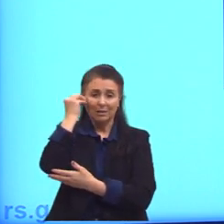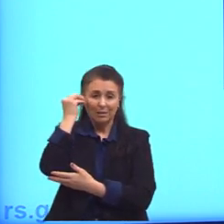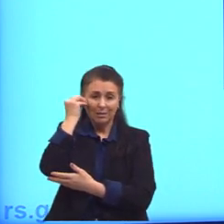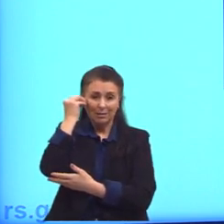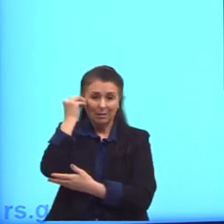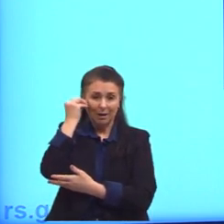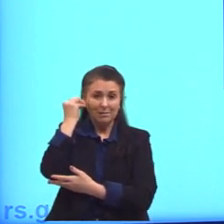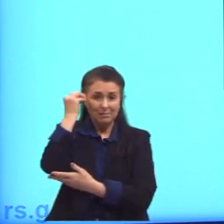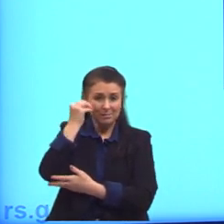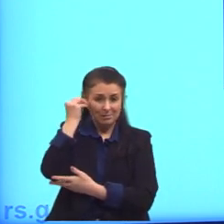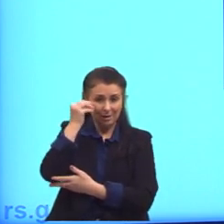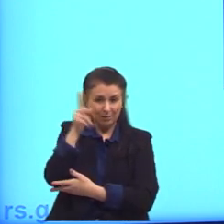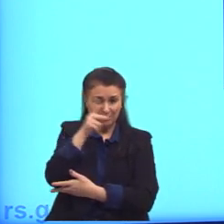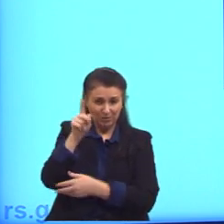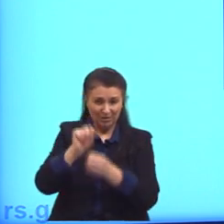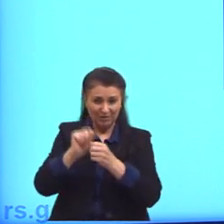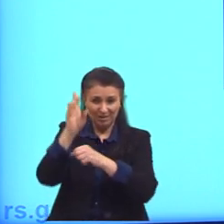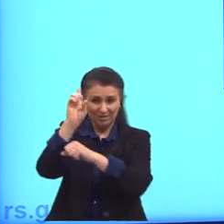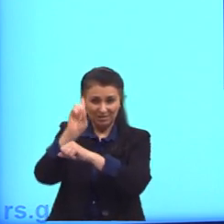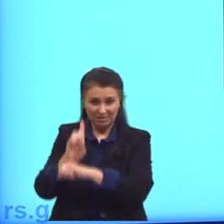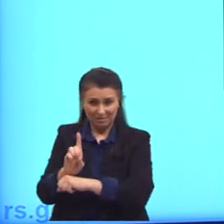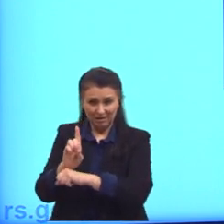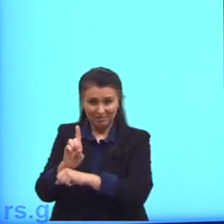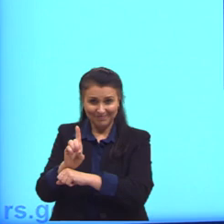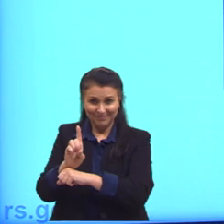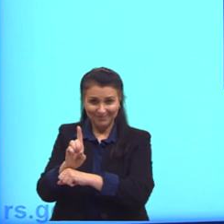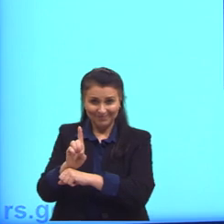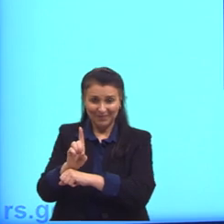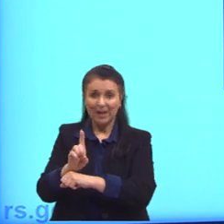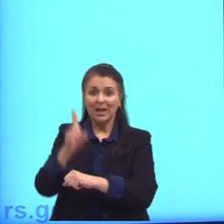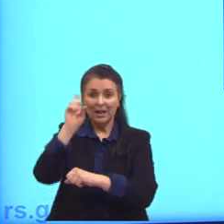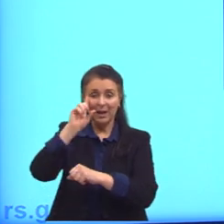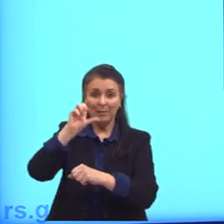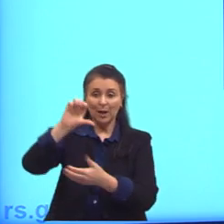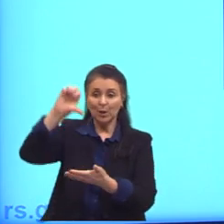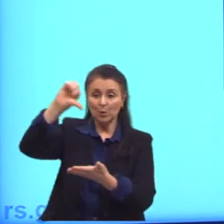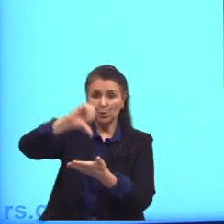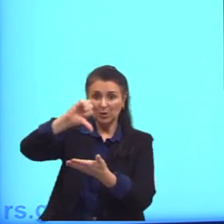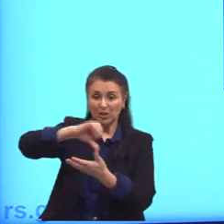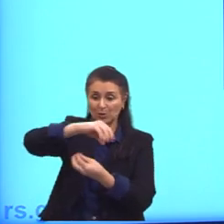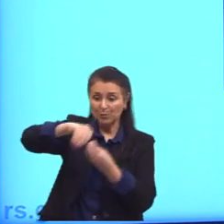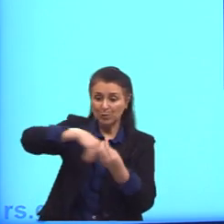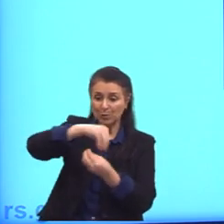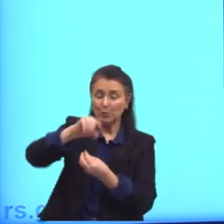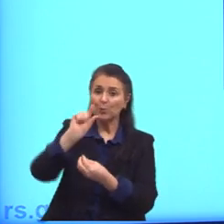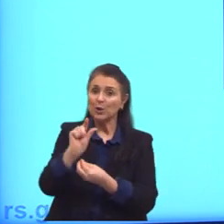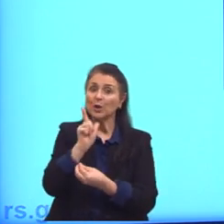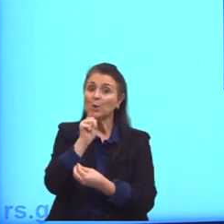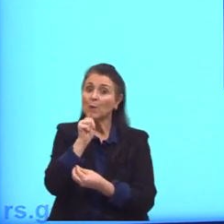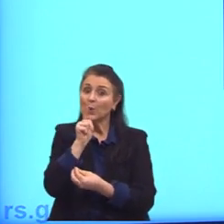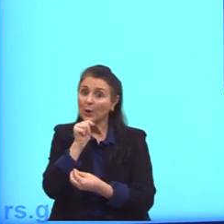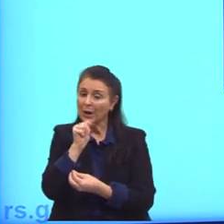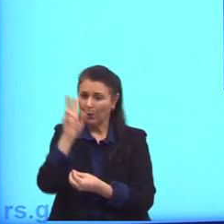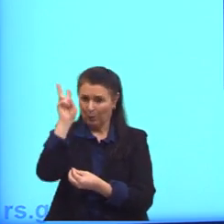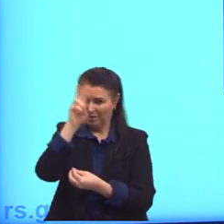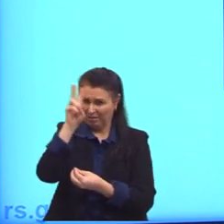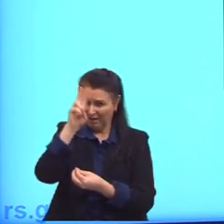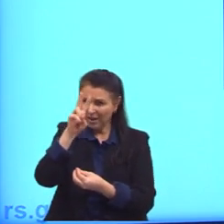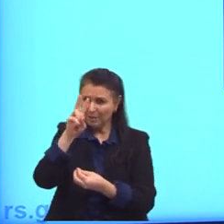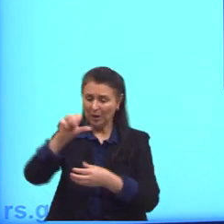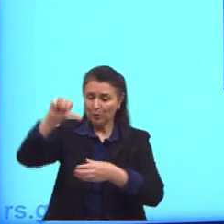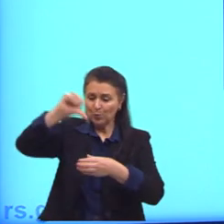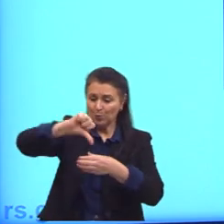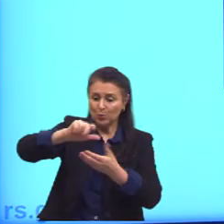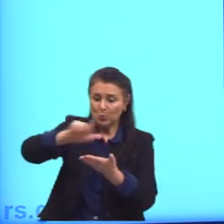né das densidades E aí a gente acabou ali é o detergente acabou se misturando com a água né Que que